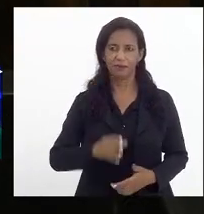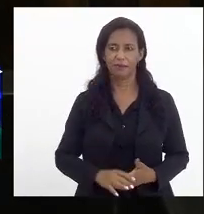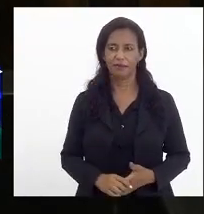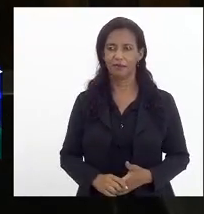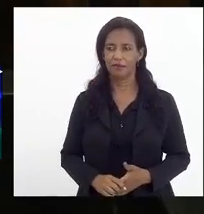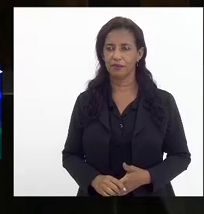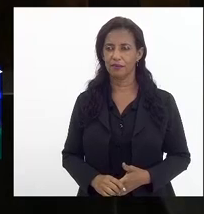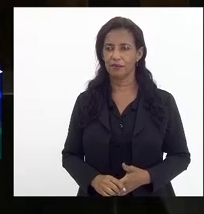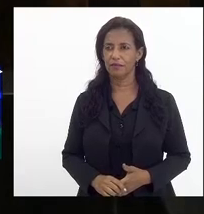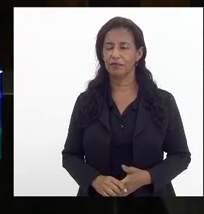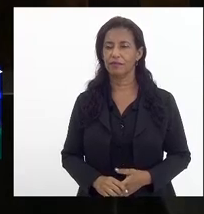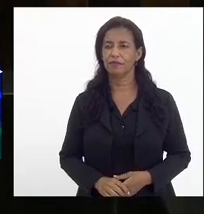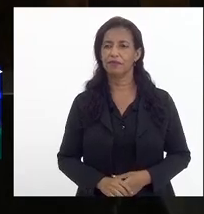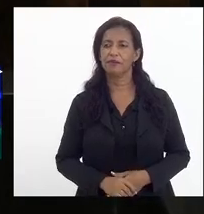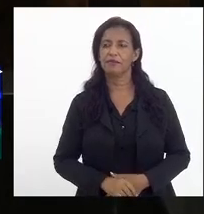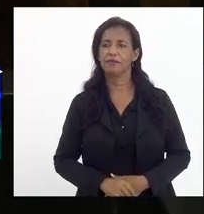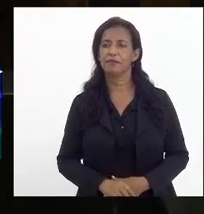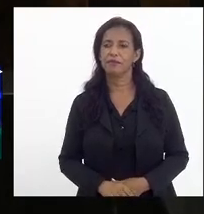na